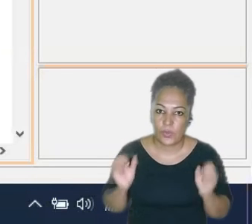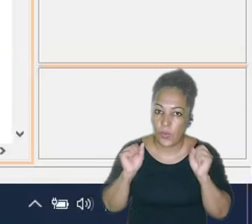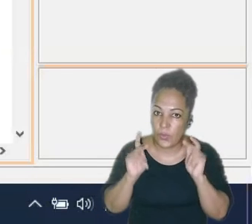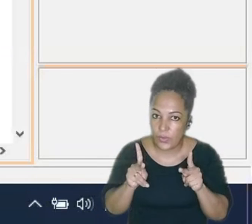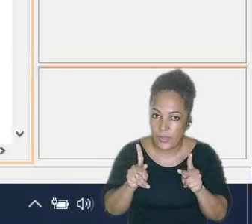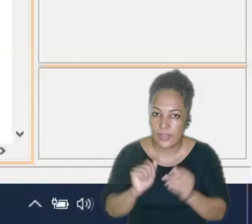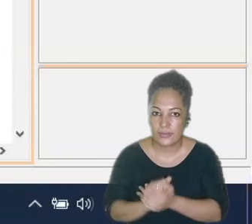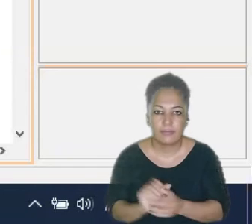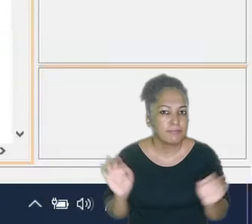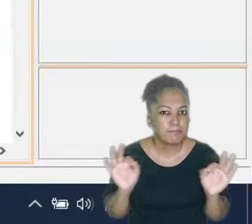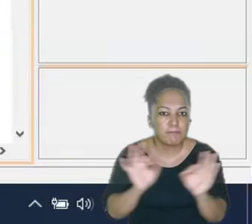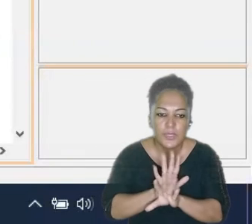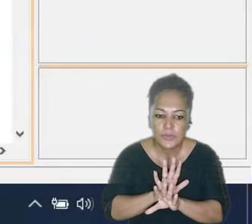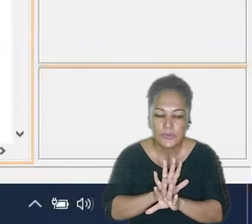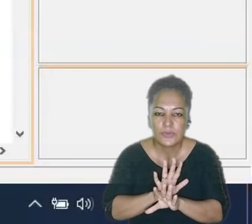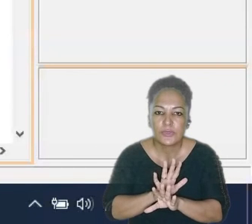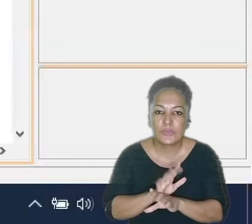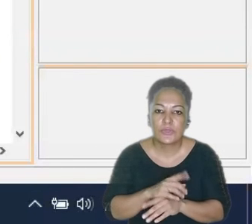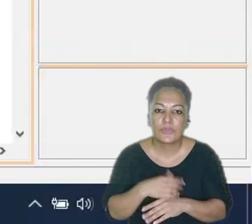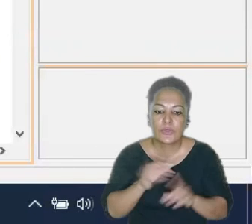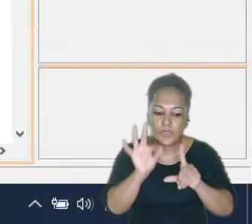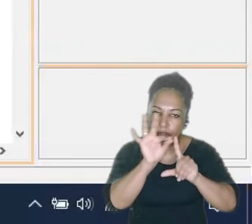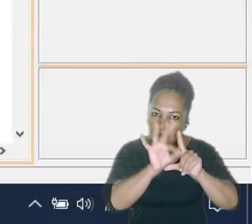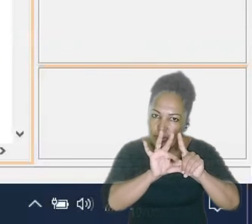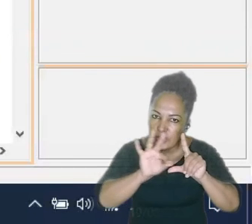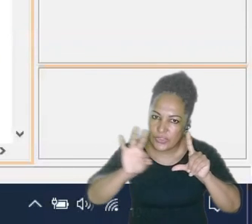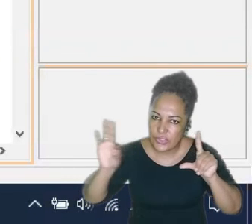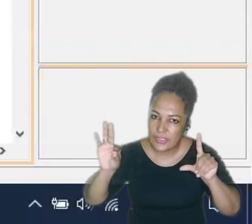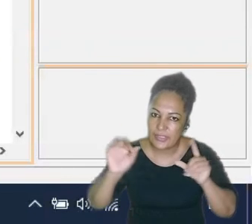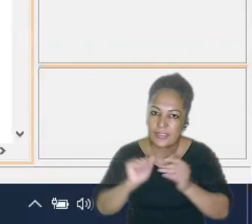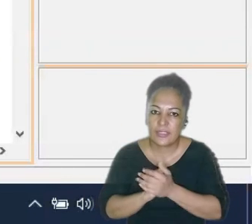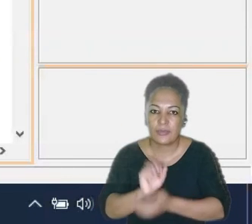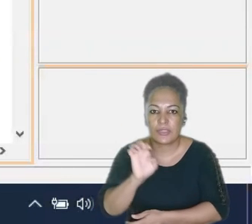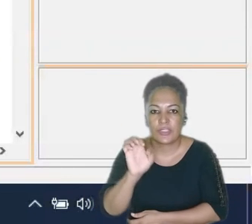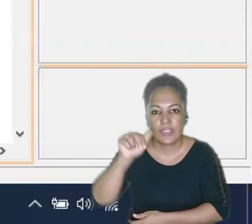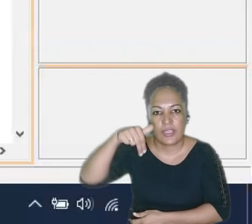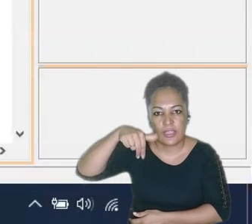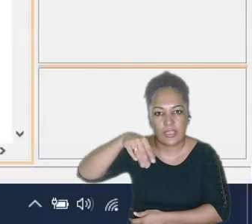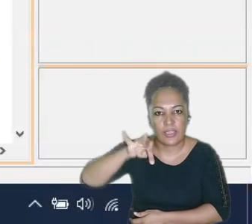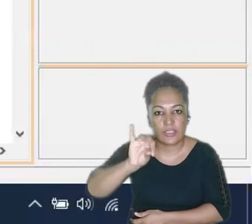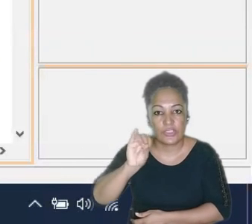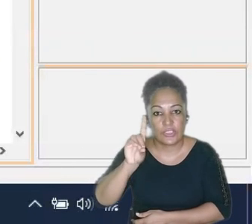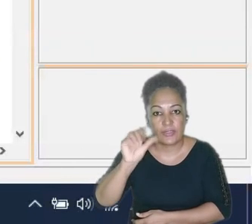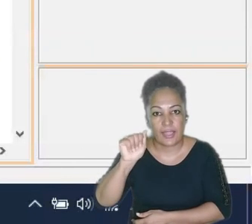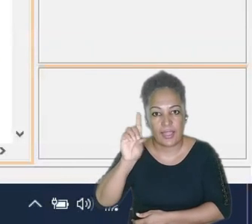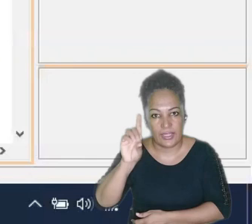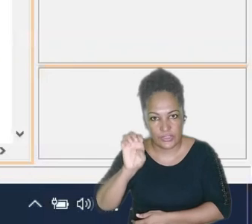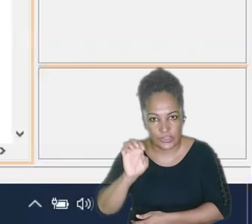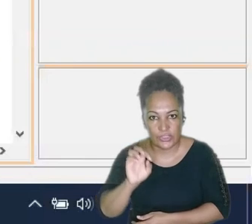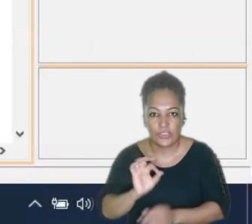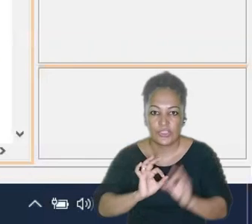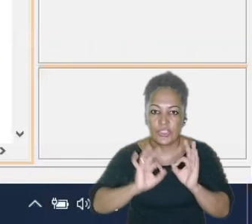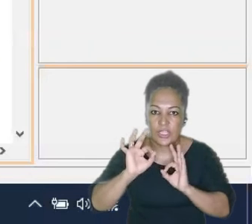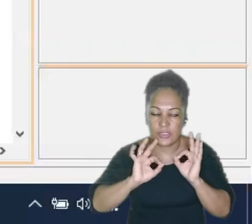Então, fechou? Pronto, galera, está aí nosso diagrama de entidade e relacionamento. É isso aqui que vocês